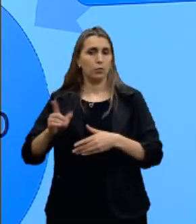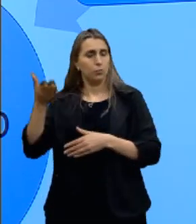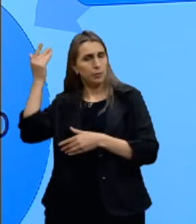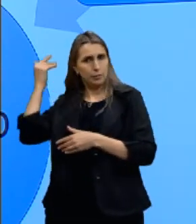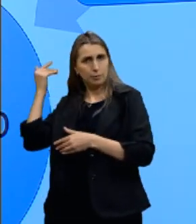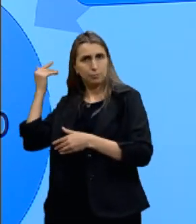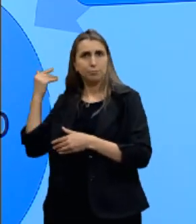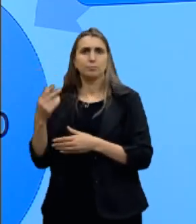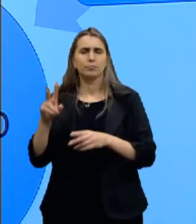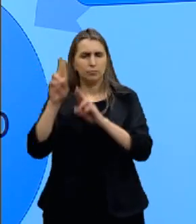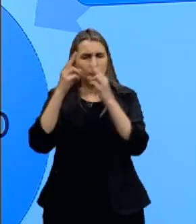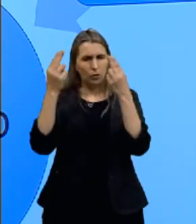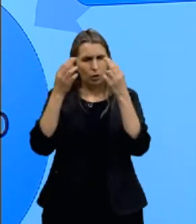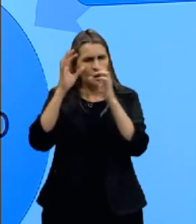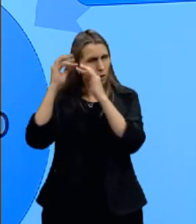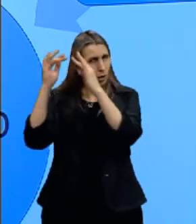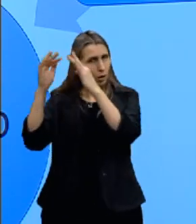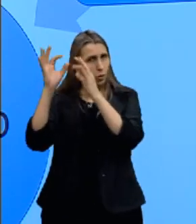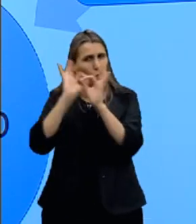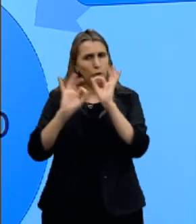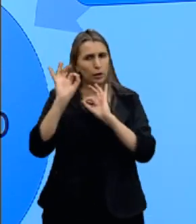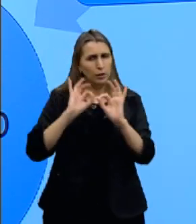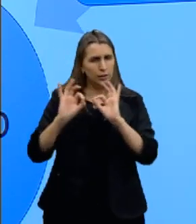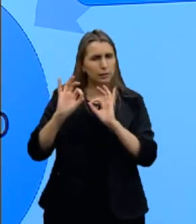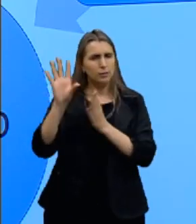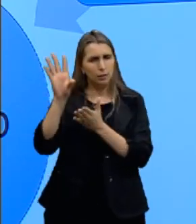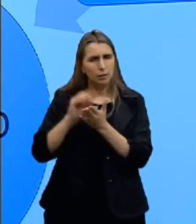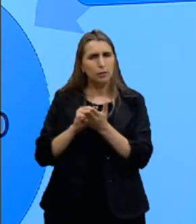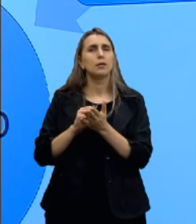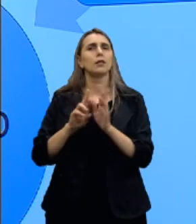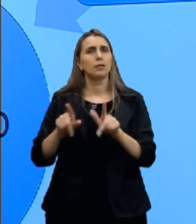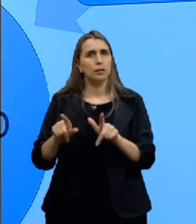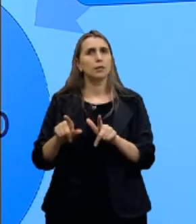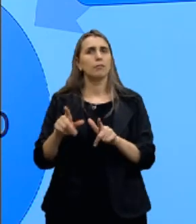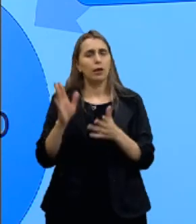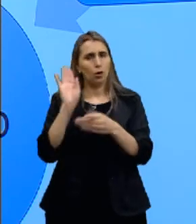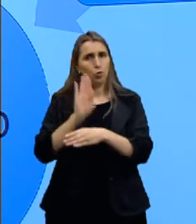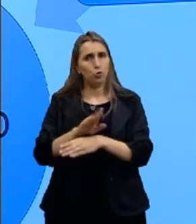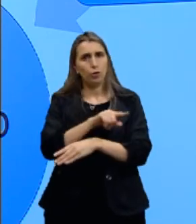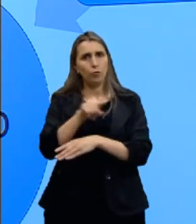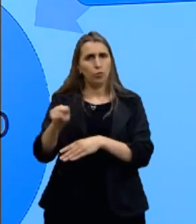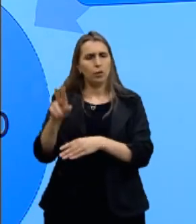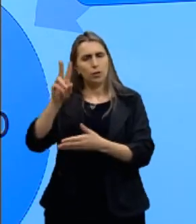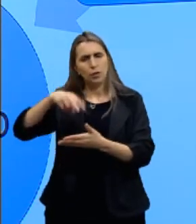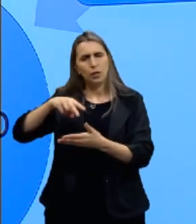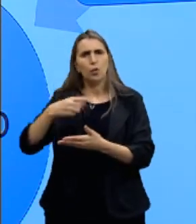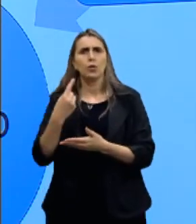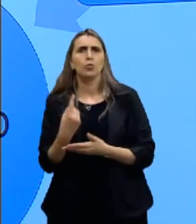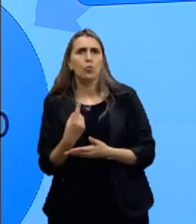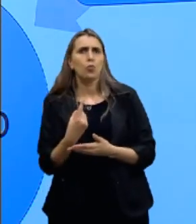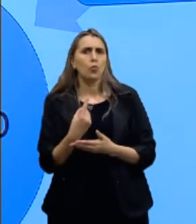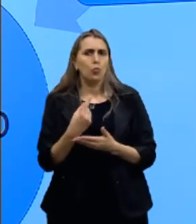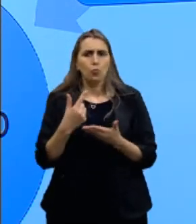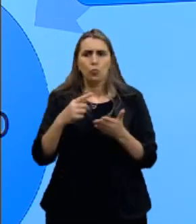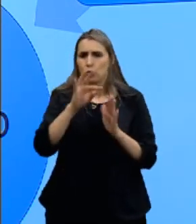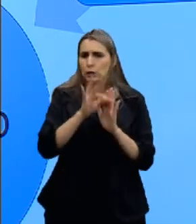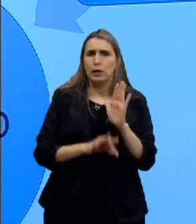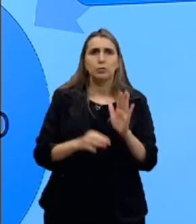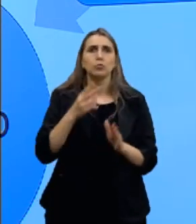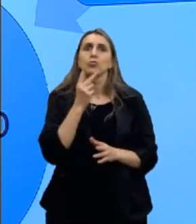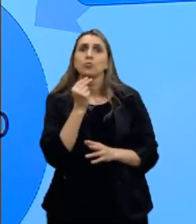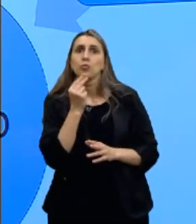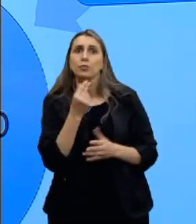fácil esses mapas mentais com as diferenças que isso vai ajudar bastante vocês e nem o pelo menos um conto de Machado de Assis